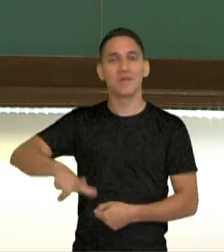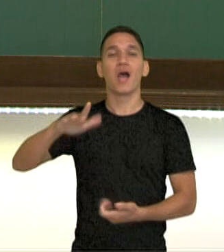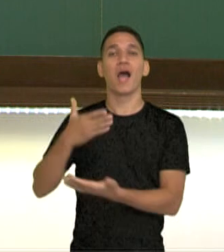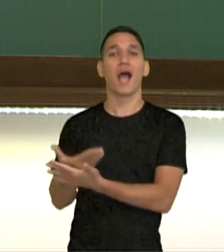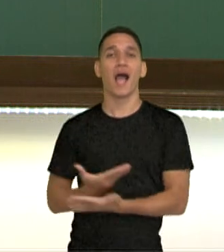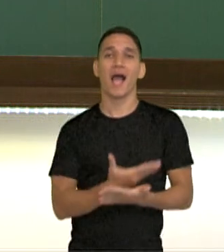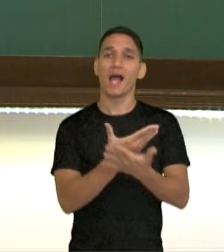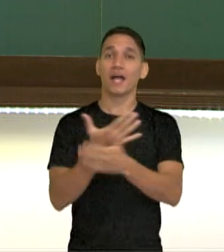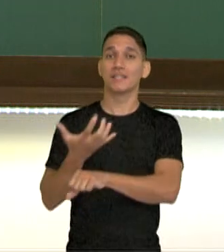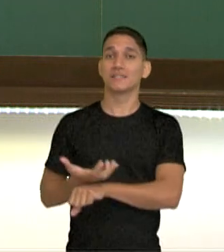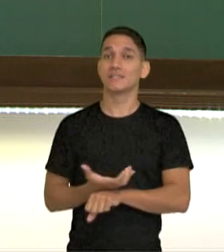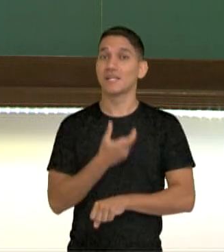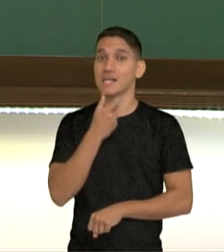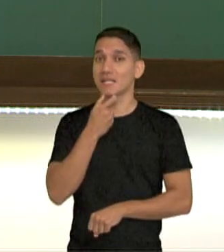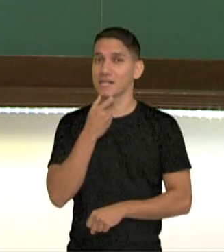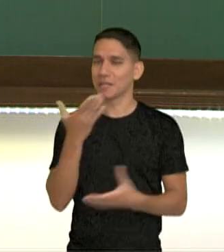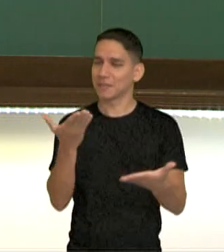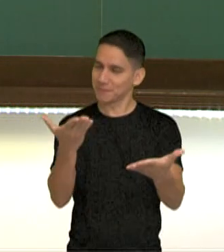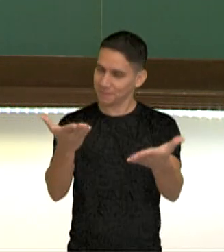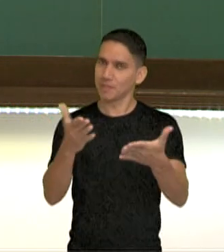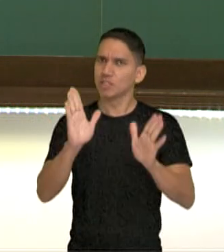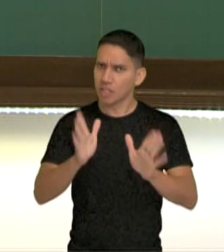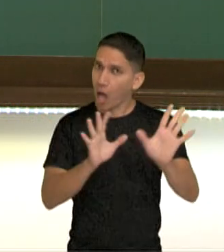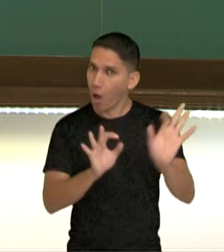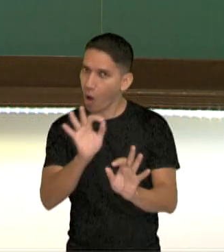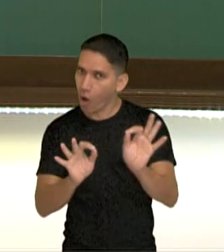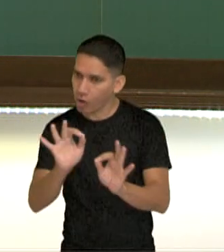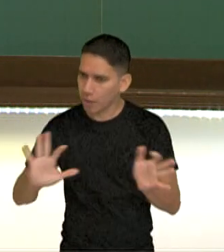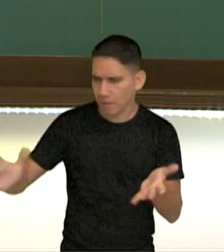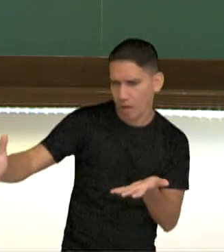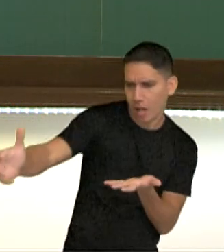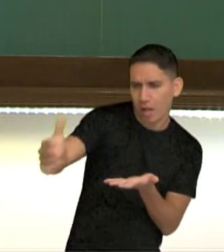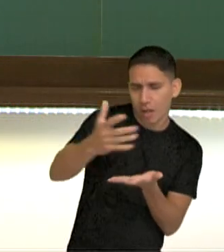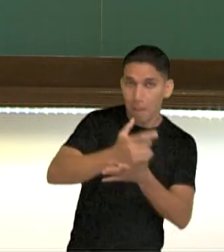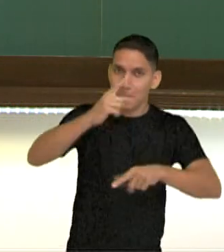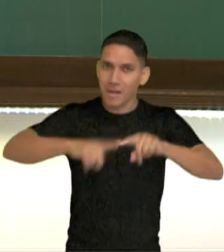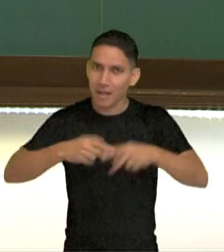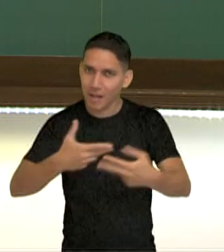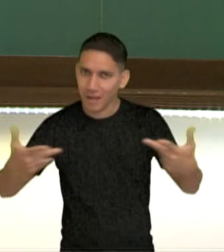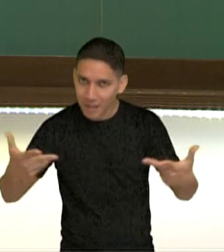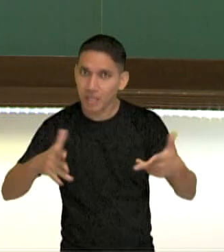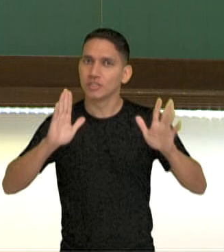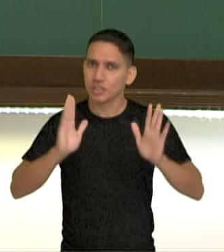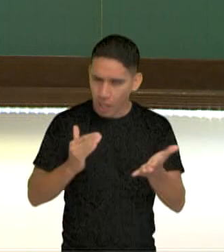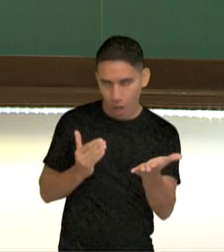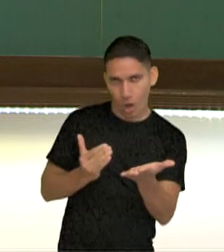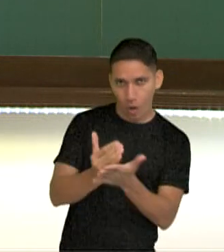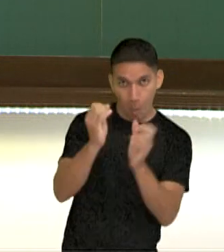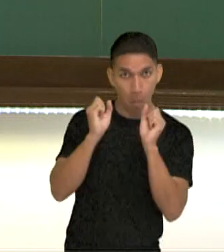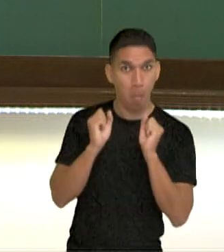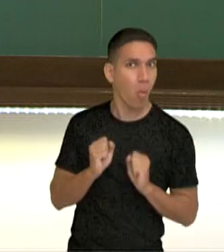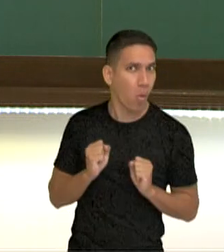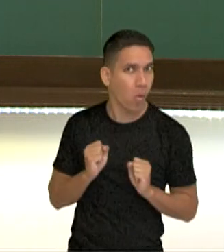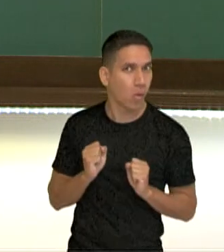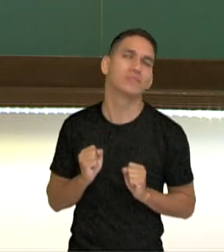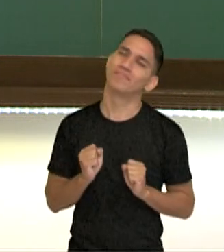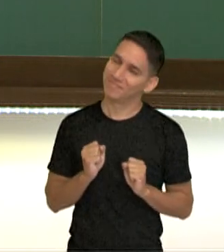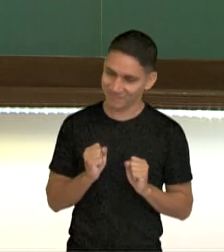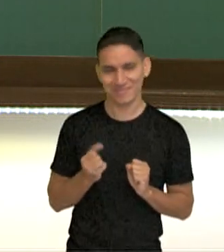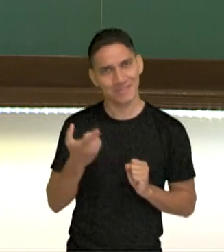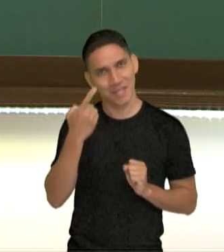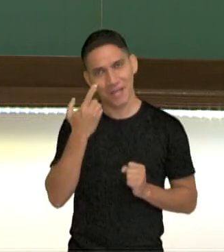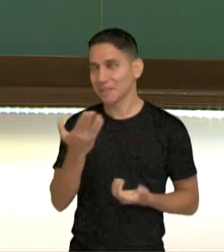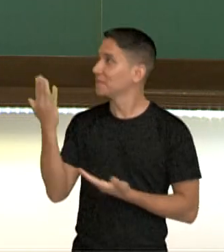inglês com vocês. Já estão organizados? Já pegaram todo o material? Já podemos começar a nossa aula? Então